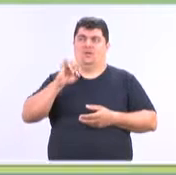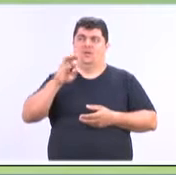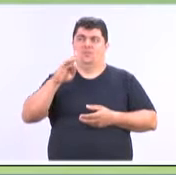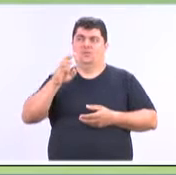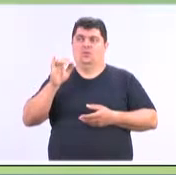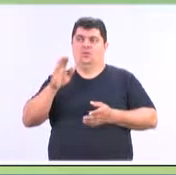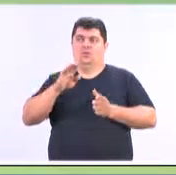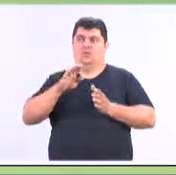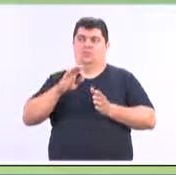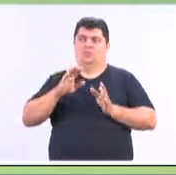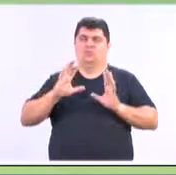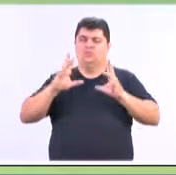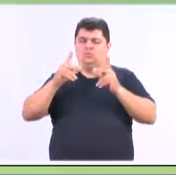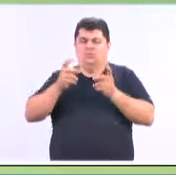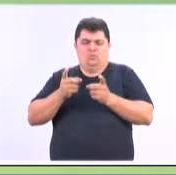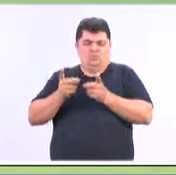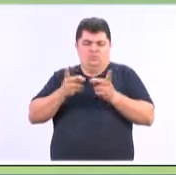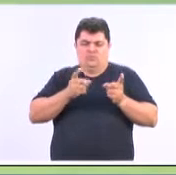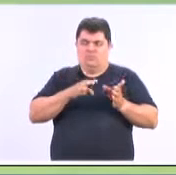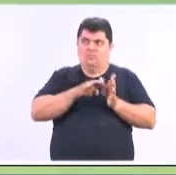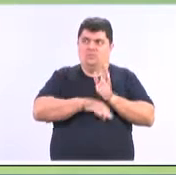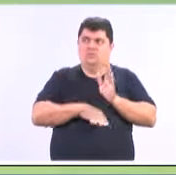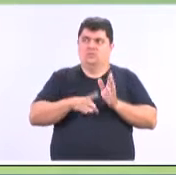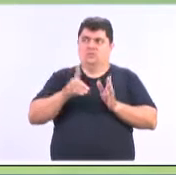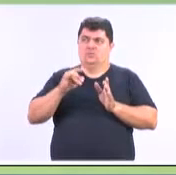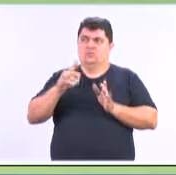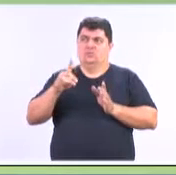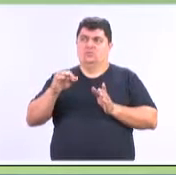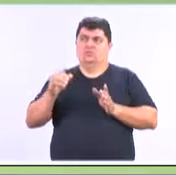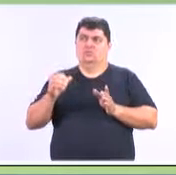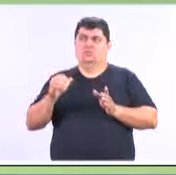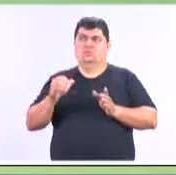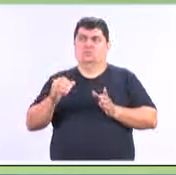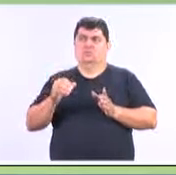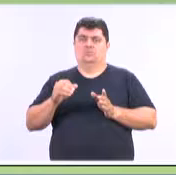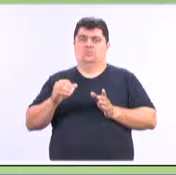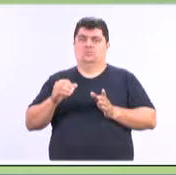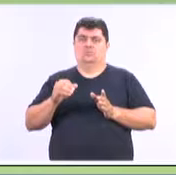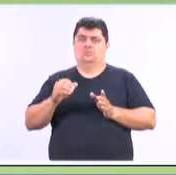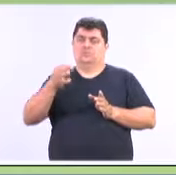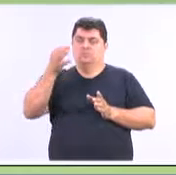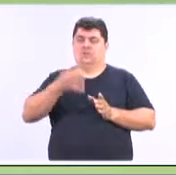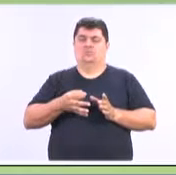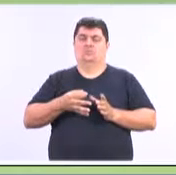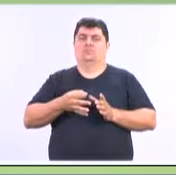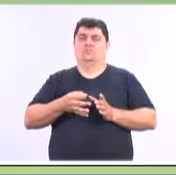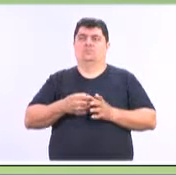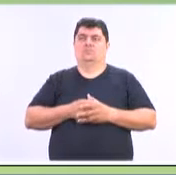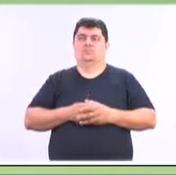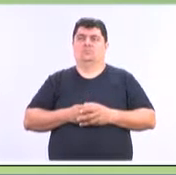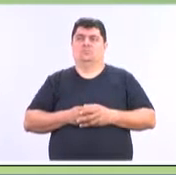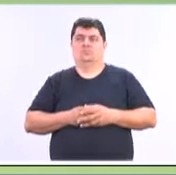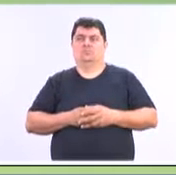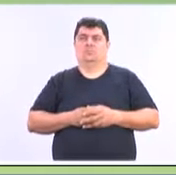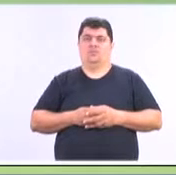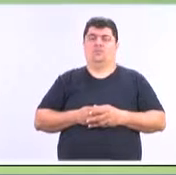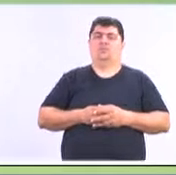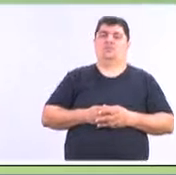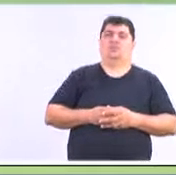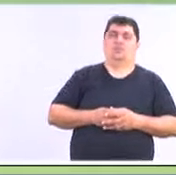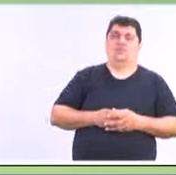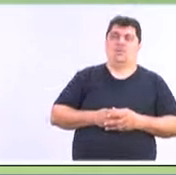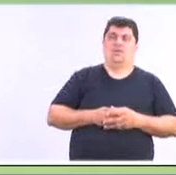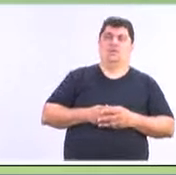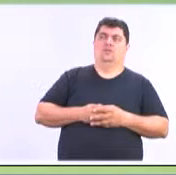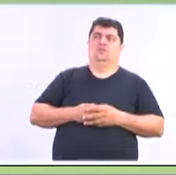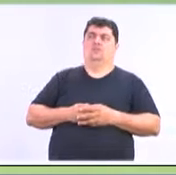a receita bruta, tudo que eu vendi, menos as deduções das vendas? Correto, né? Então é isso que a receita